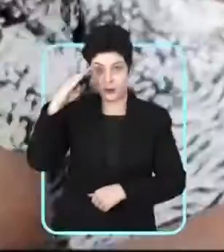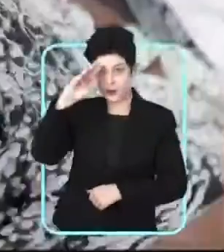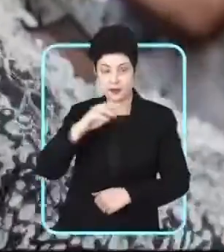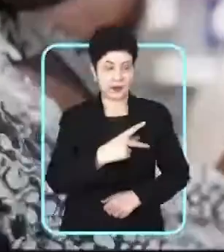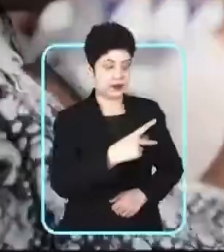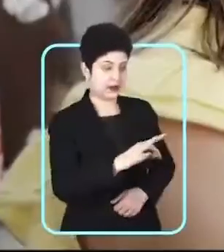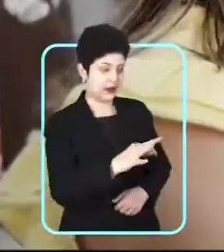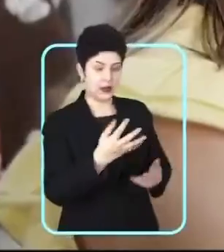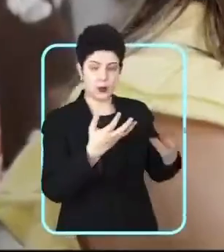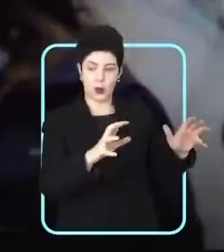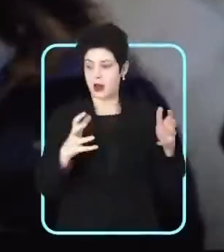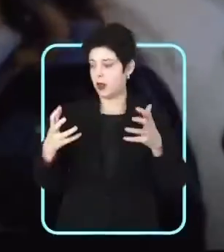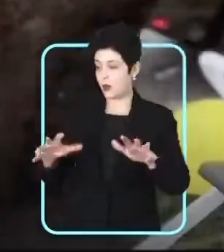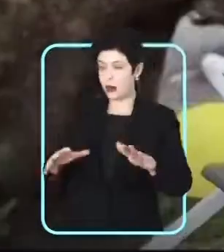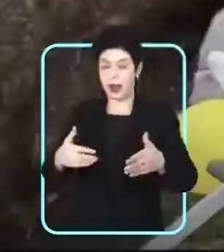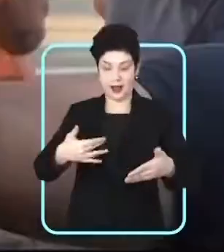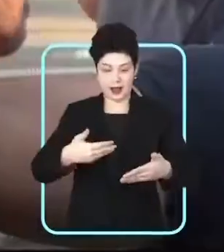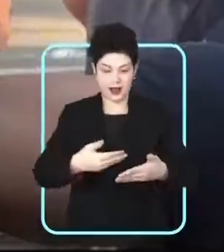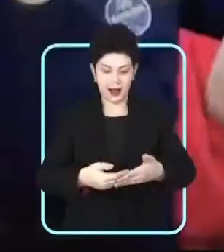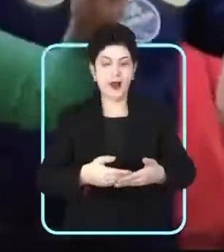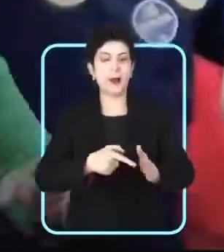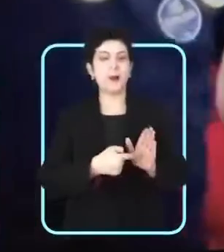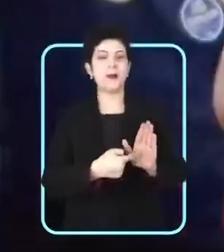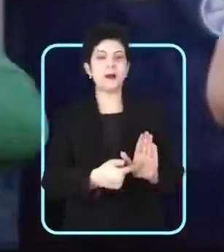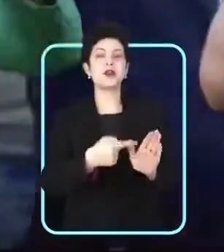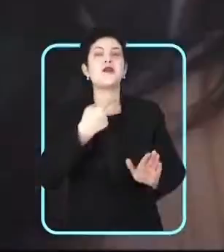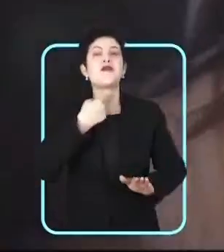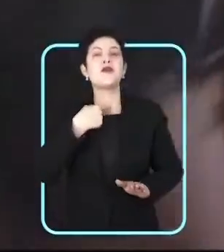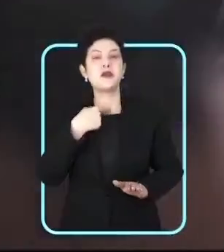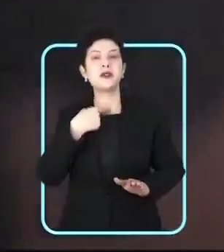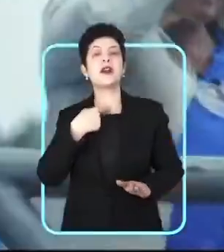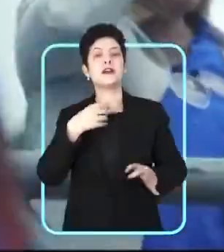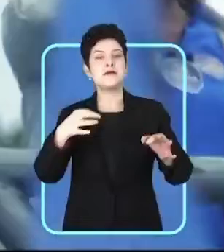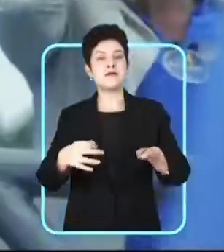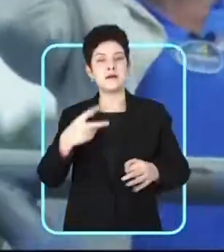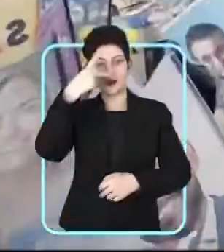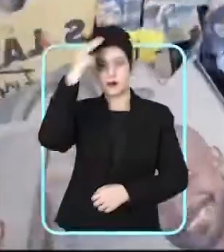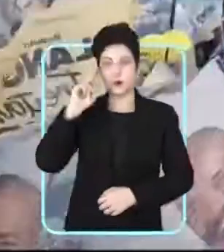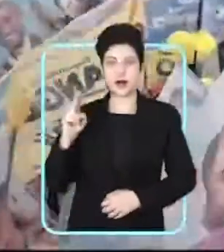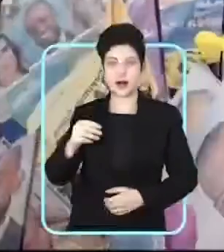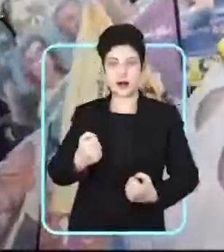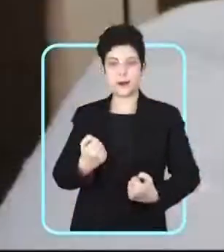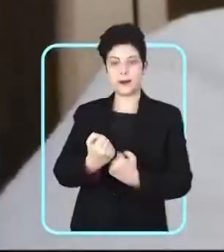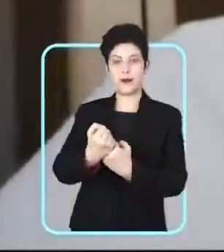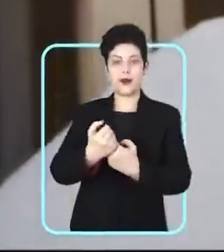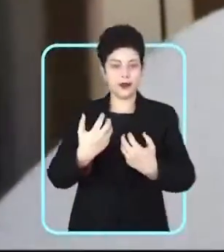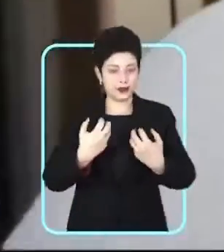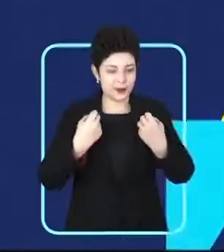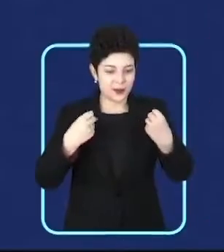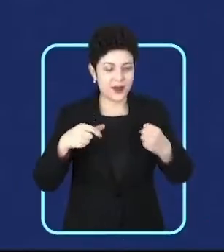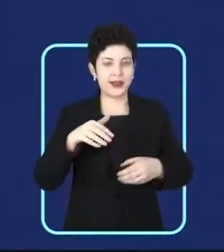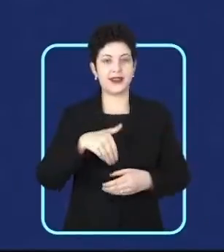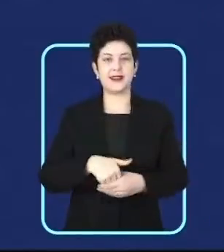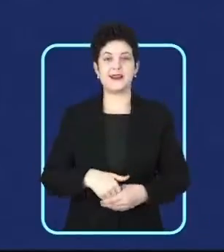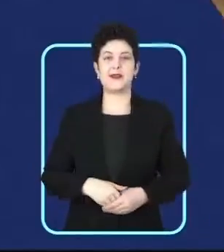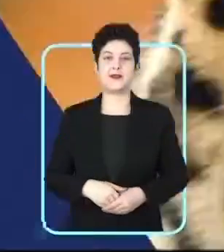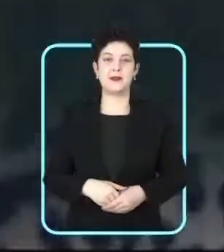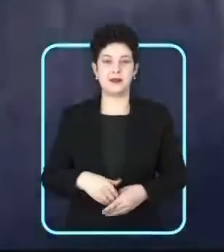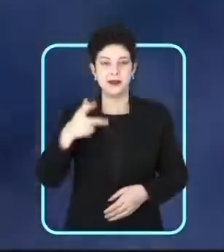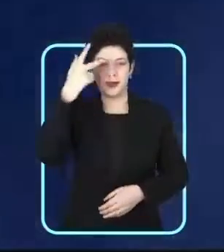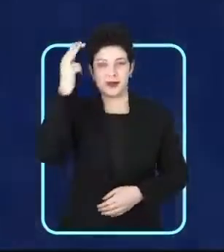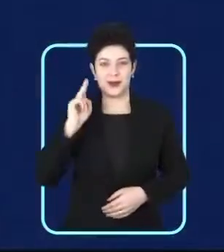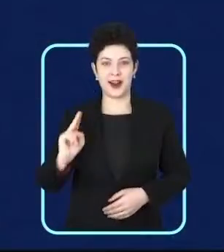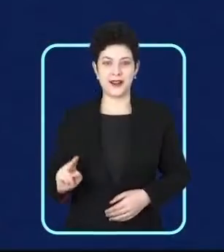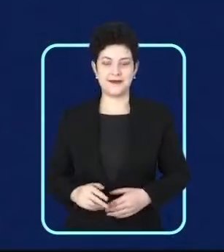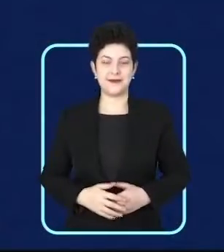Você que não quer Bolsonaro nem o PT, tá chegando a hora de mostrar essa vontade com Soraya, a maior surpresa